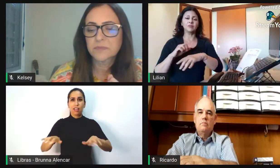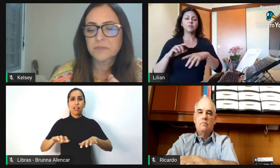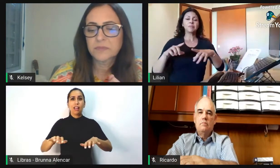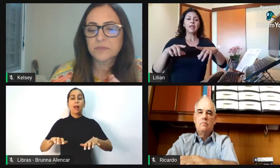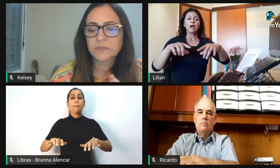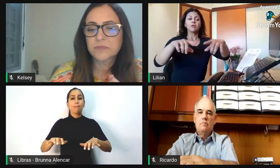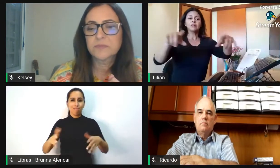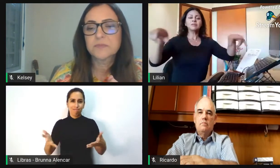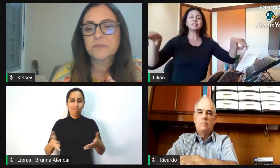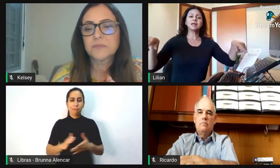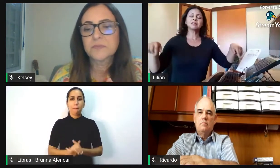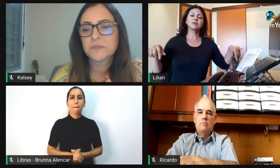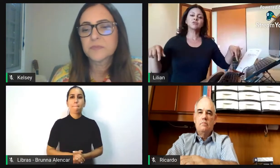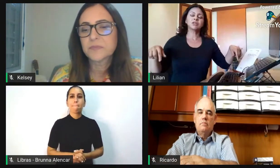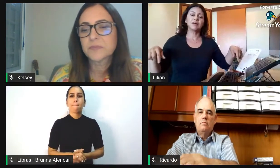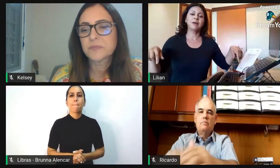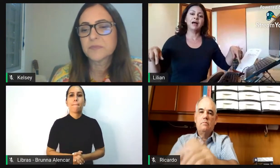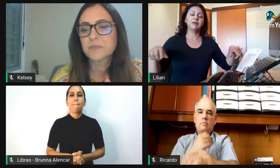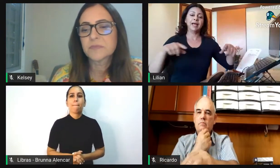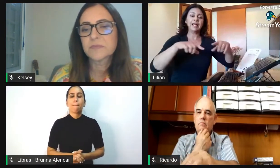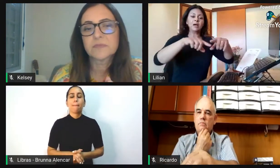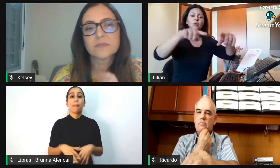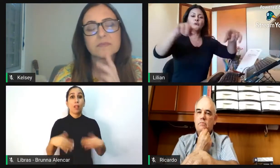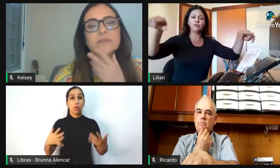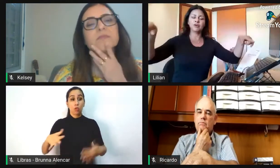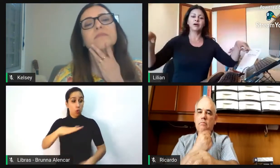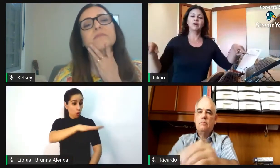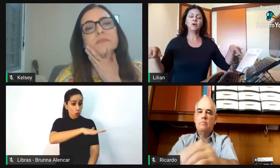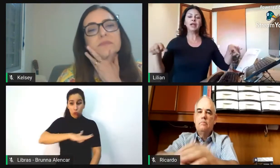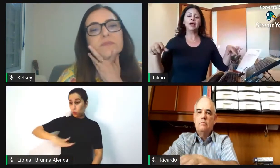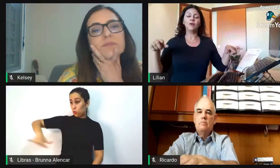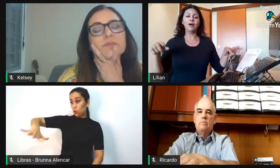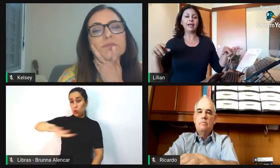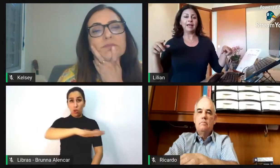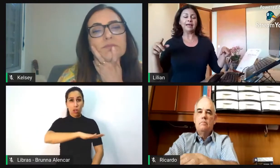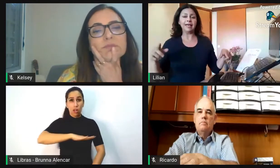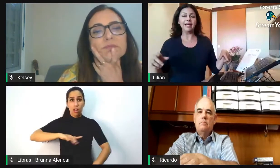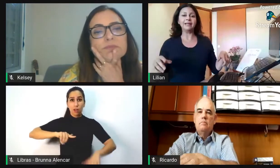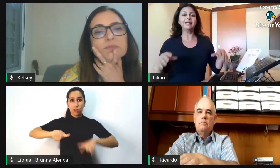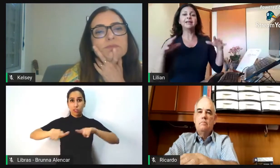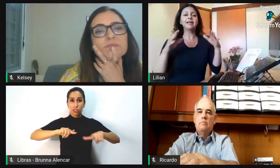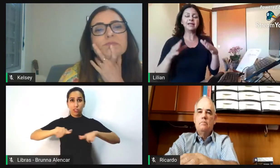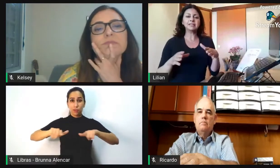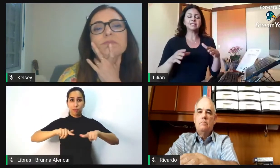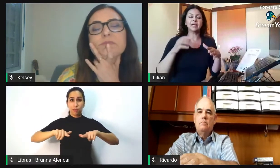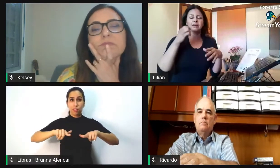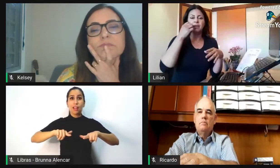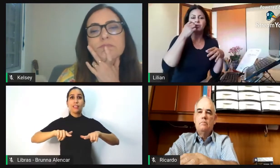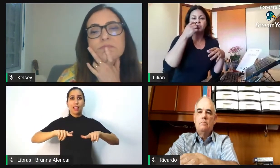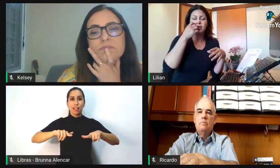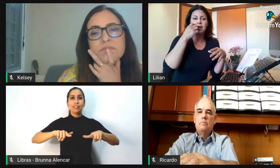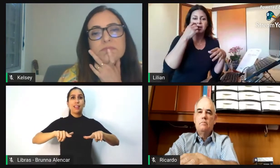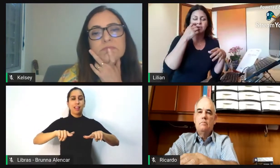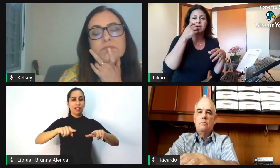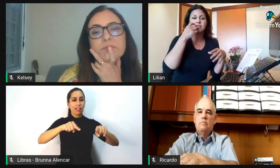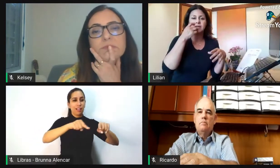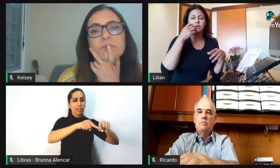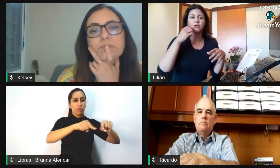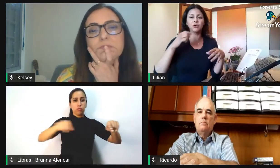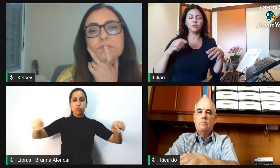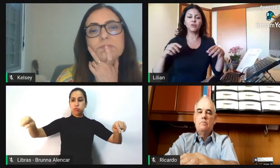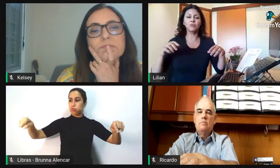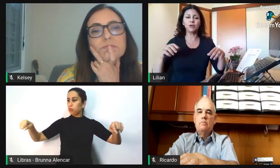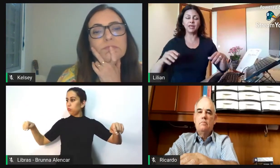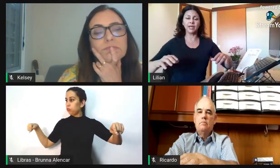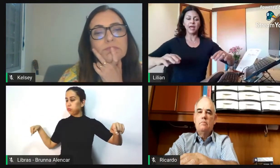neutra. Quando a minha estação de trabalho ela é curva ou ela é em L, necessariamente o teclado tem que